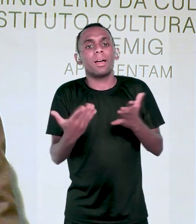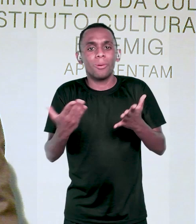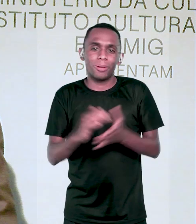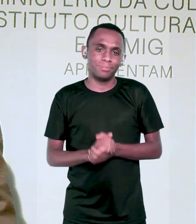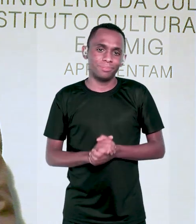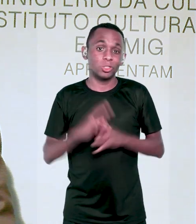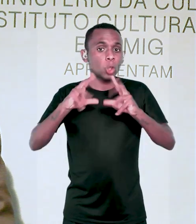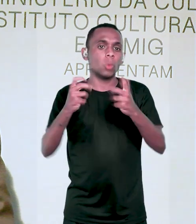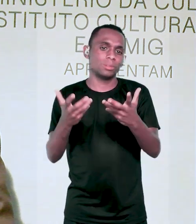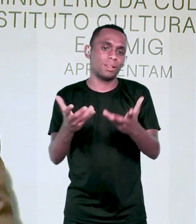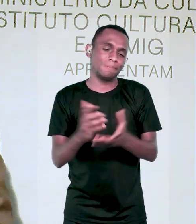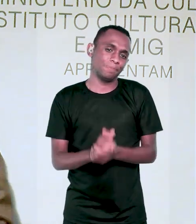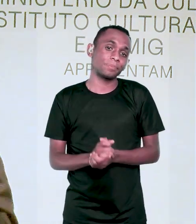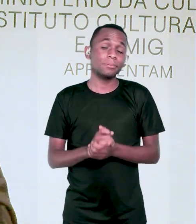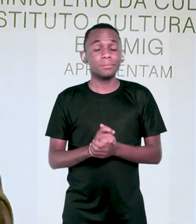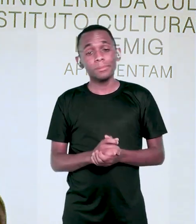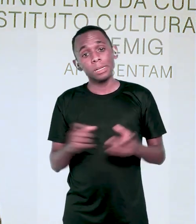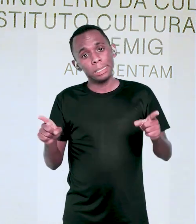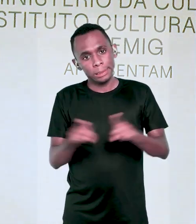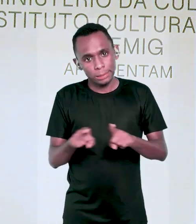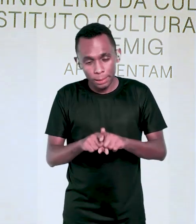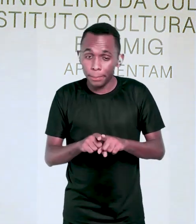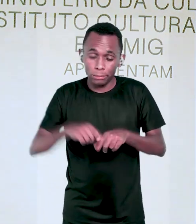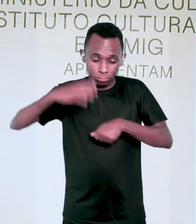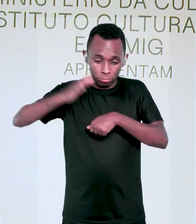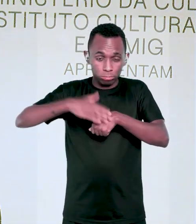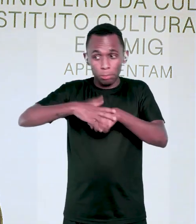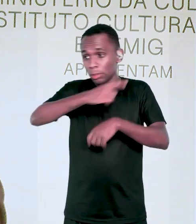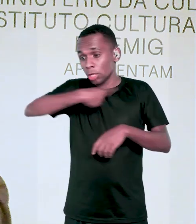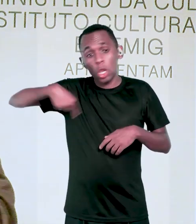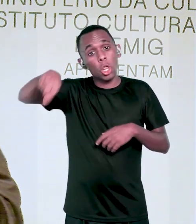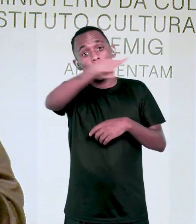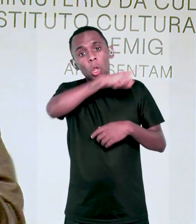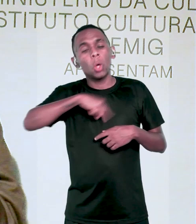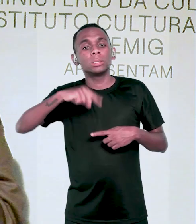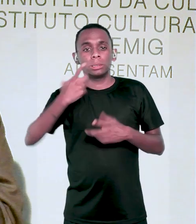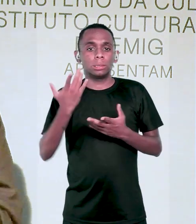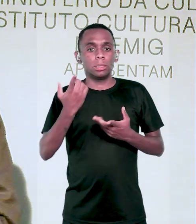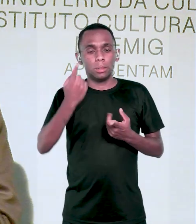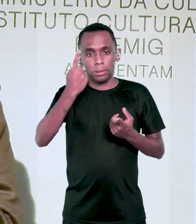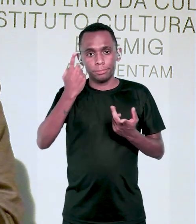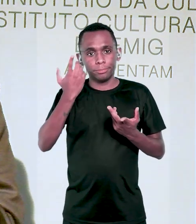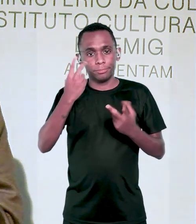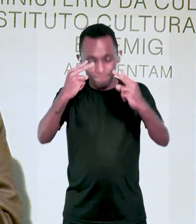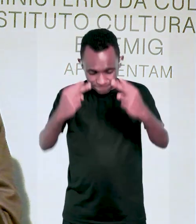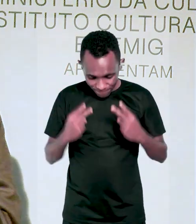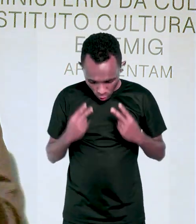aparência tem nosso corpo nós nós temos a angústia das máscaras